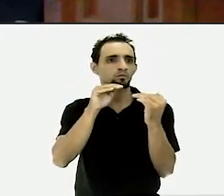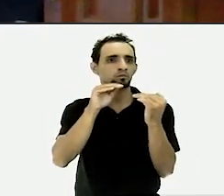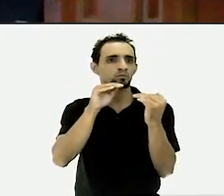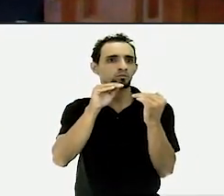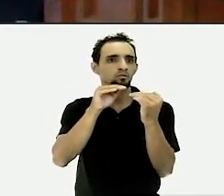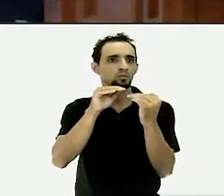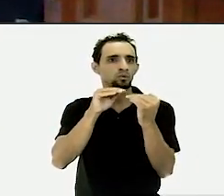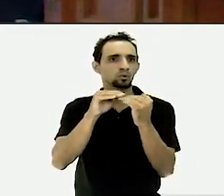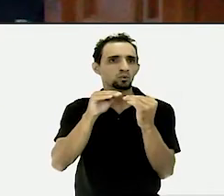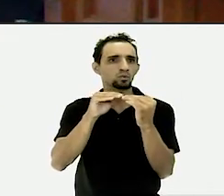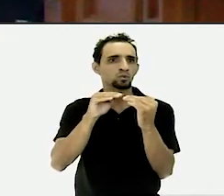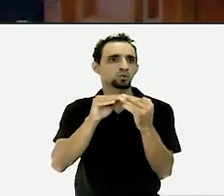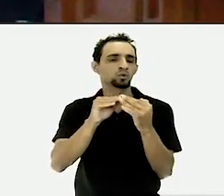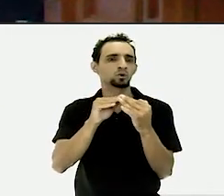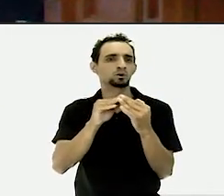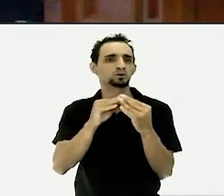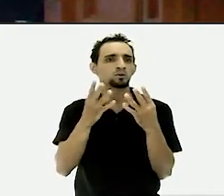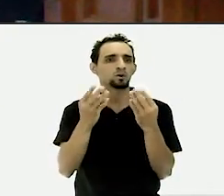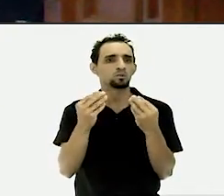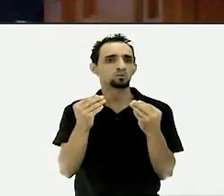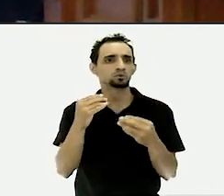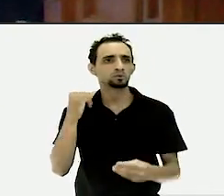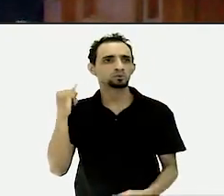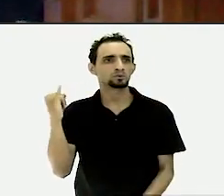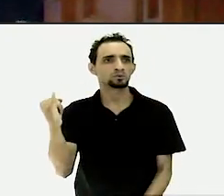as pessoas de lá, abrir licitação,